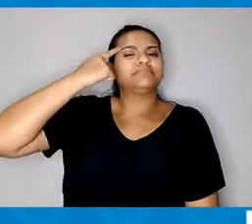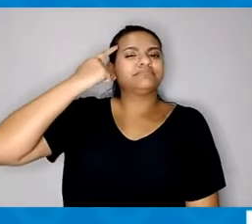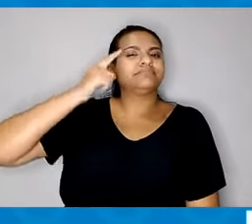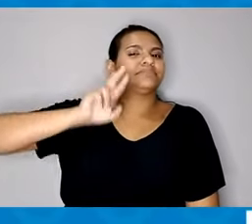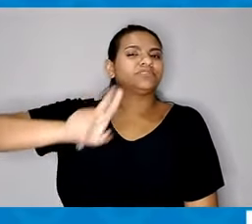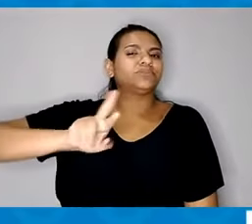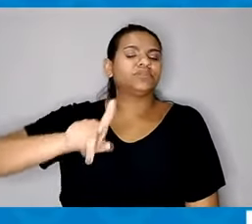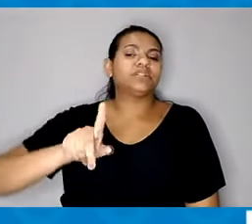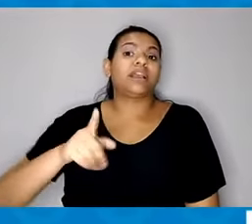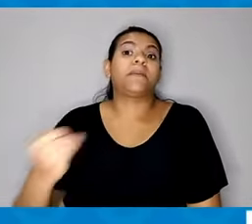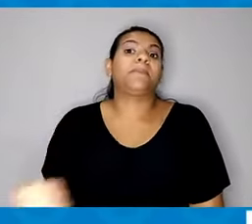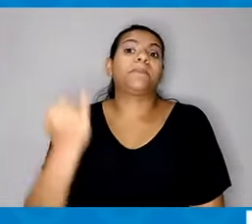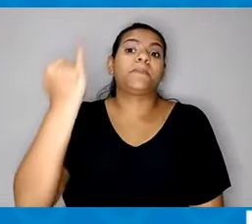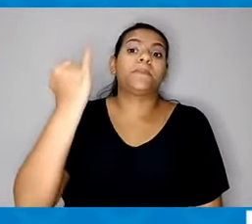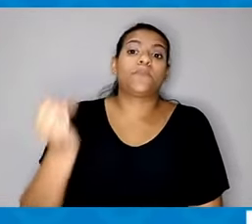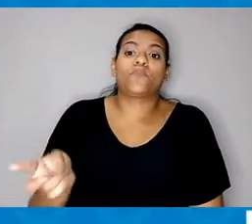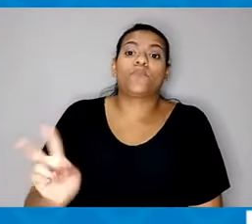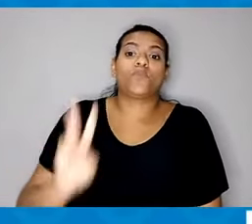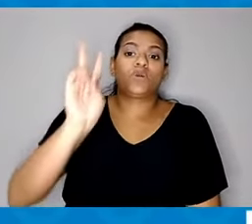necessária. Eu chego a dizer, inclusive,